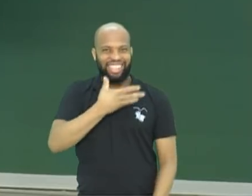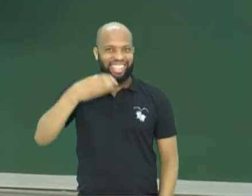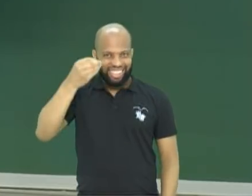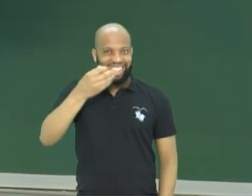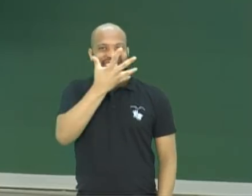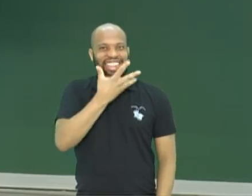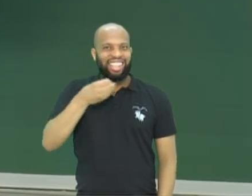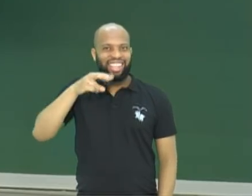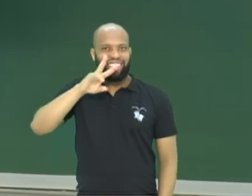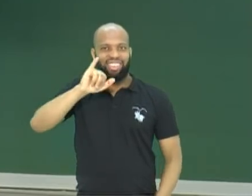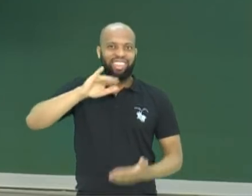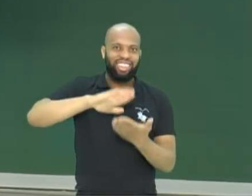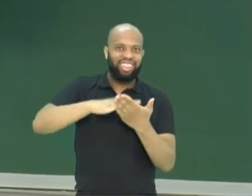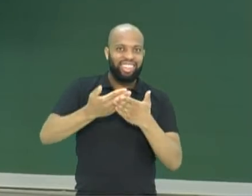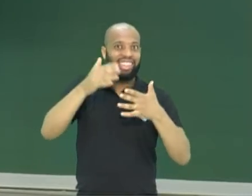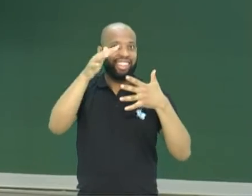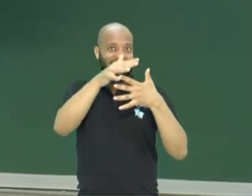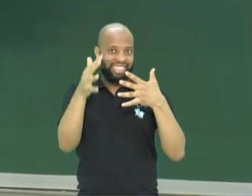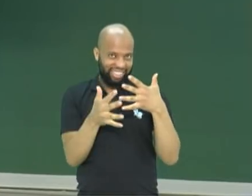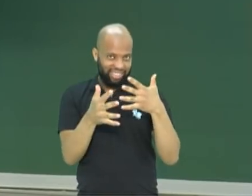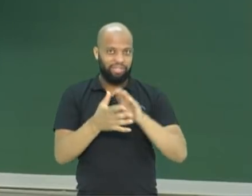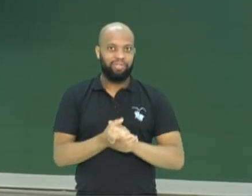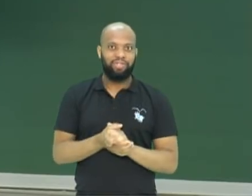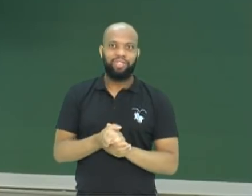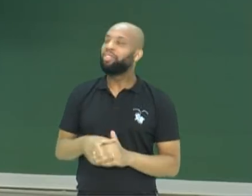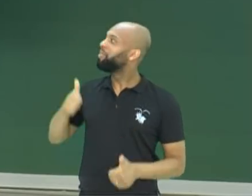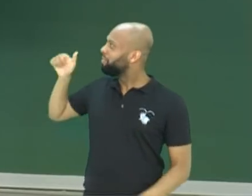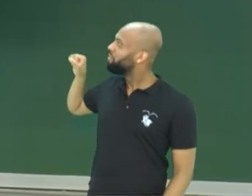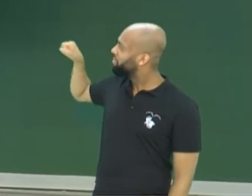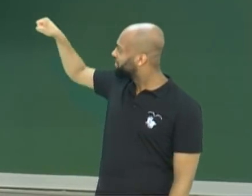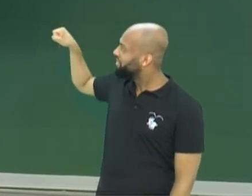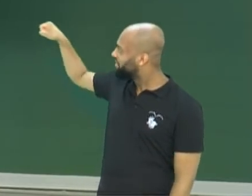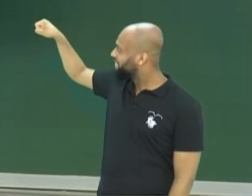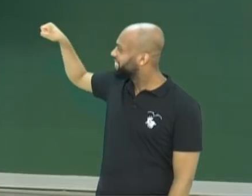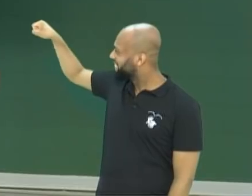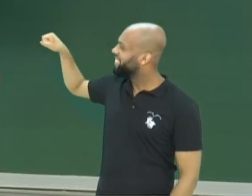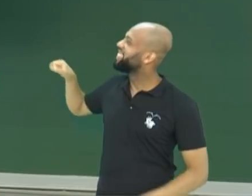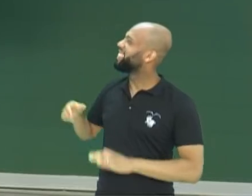O Natan vai fazer a interpretação através da Libra. Tudo bem aí, Natan?